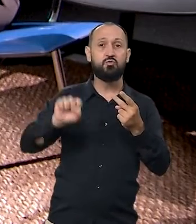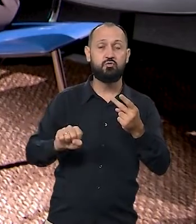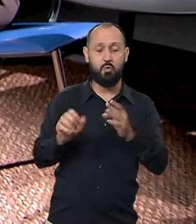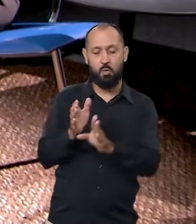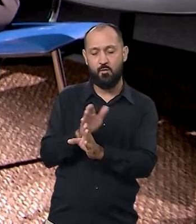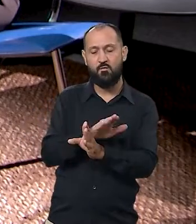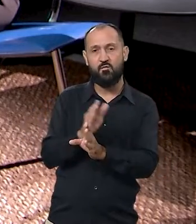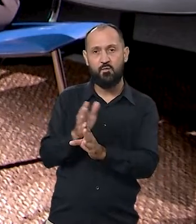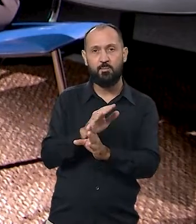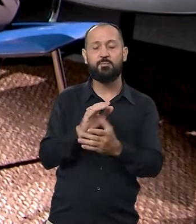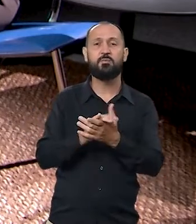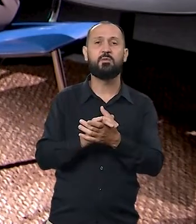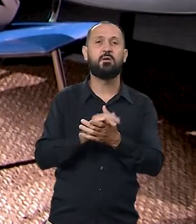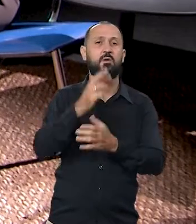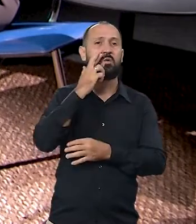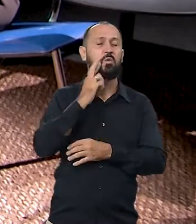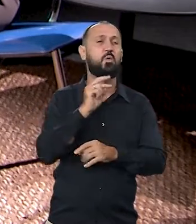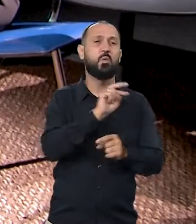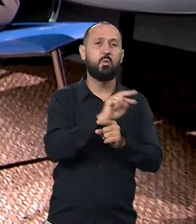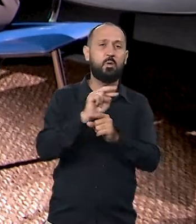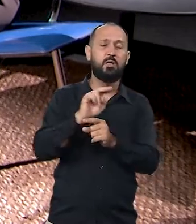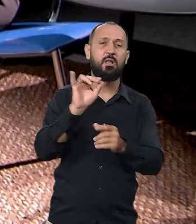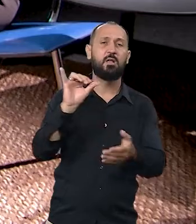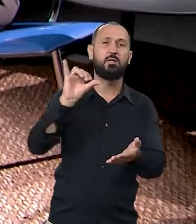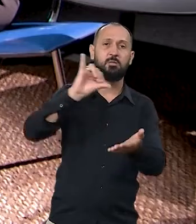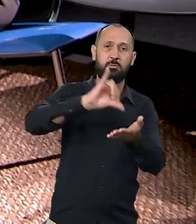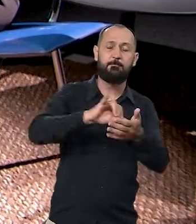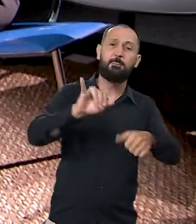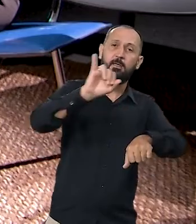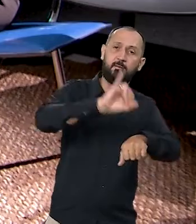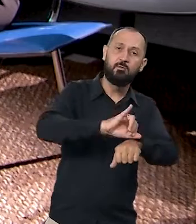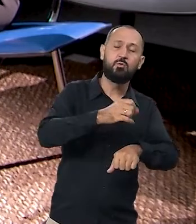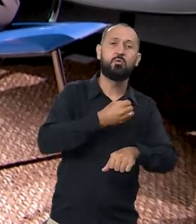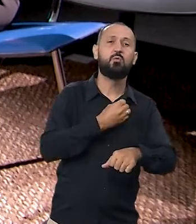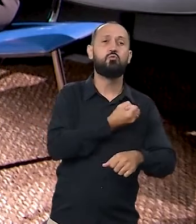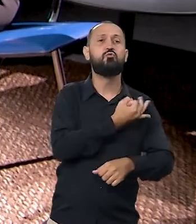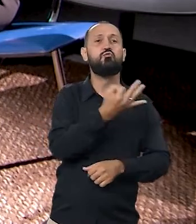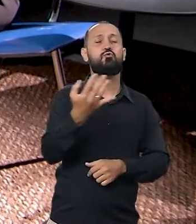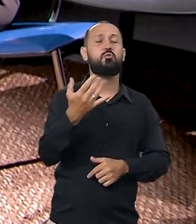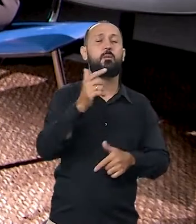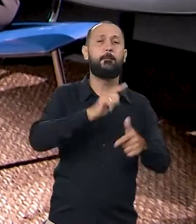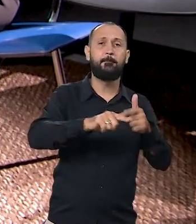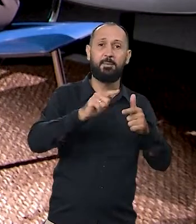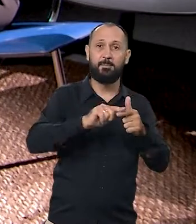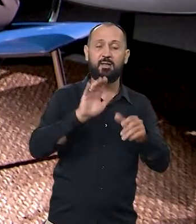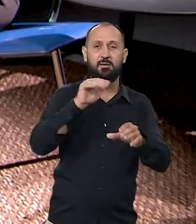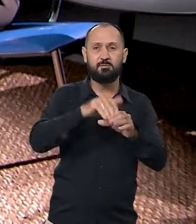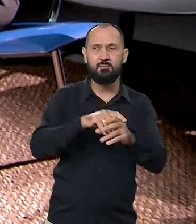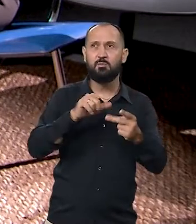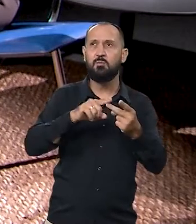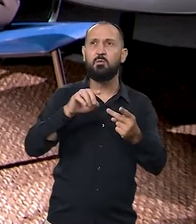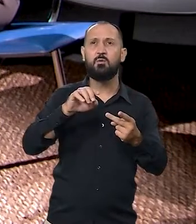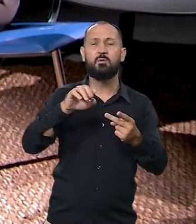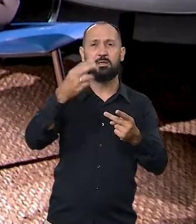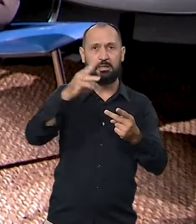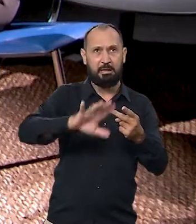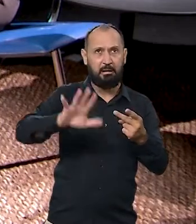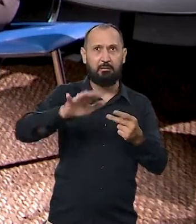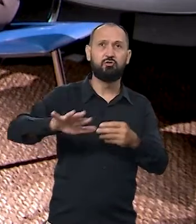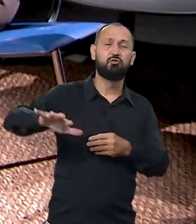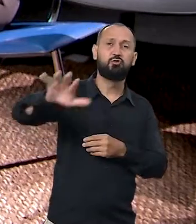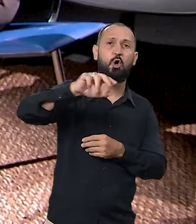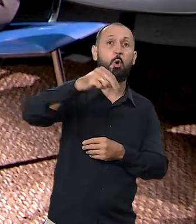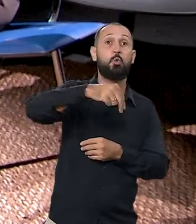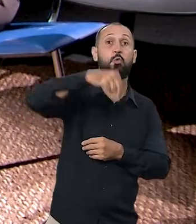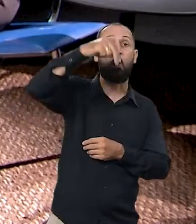região sul-fronteira, né, e o Riedel cuidando da capital, onde se apresentavam os maiores problemas eleitorais, a região do Bolsão,